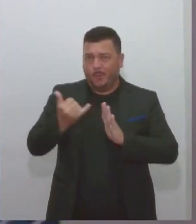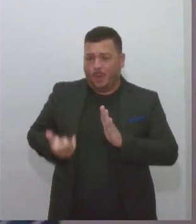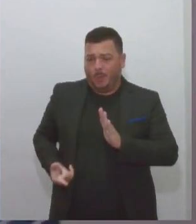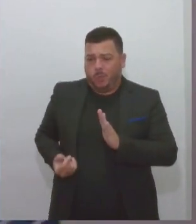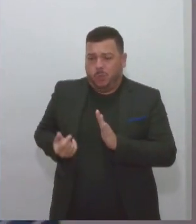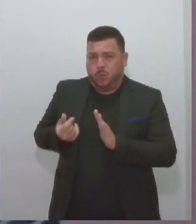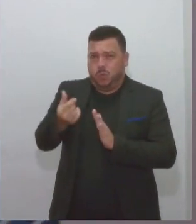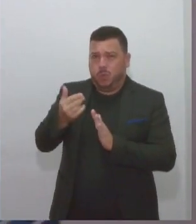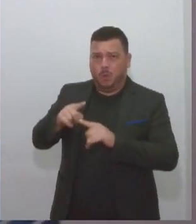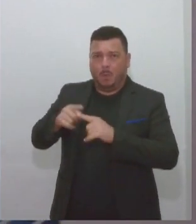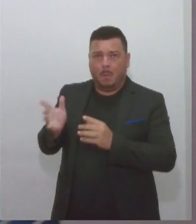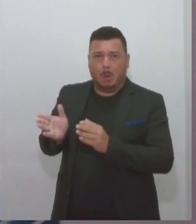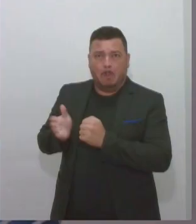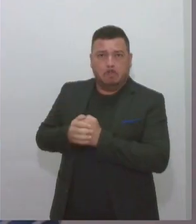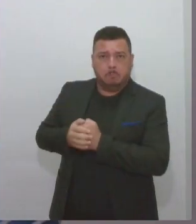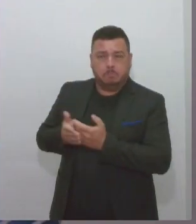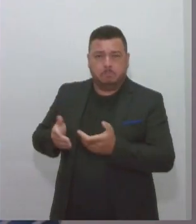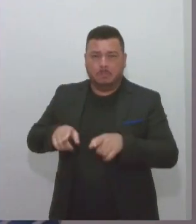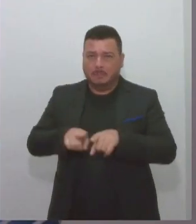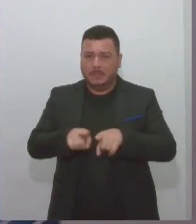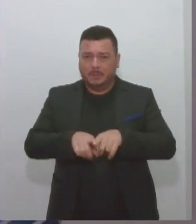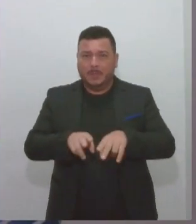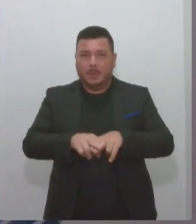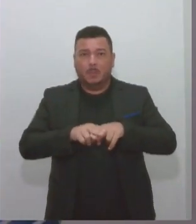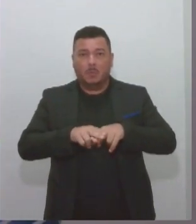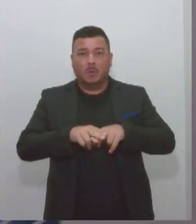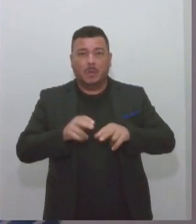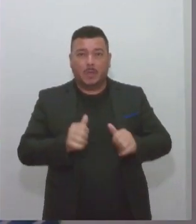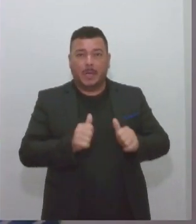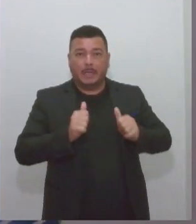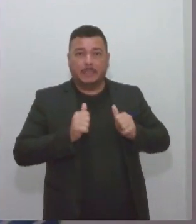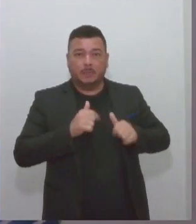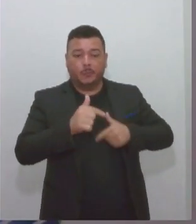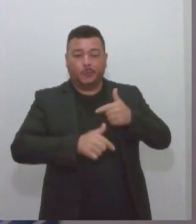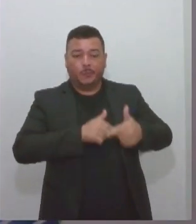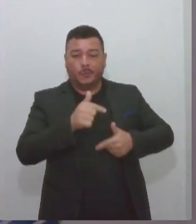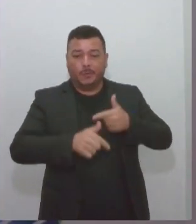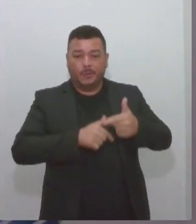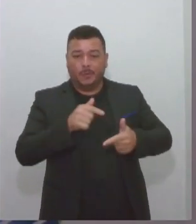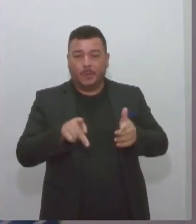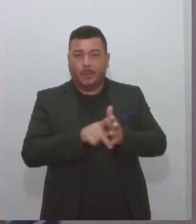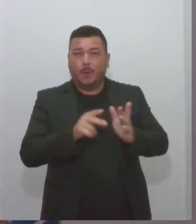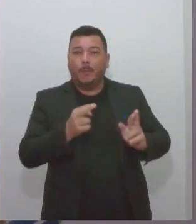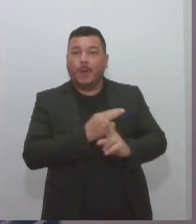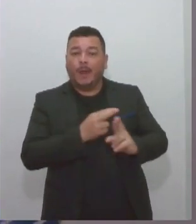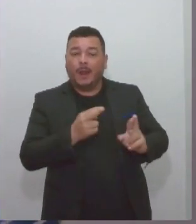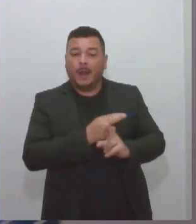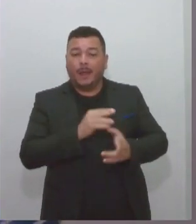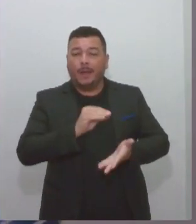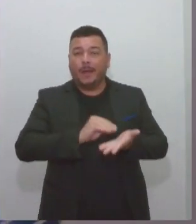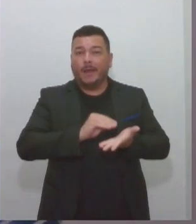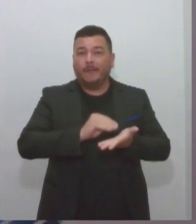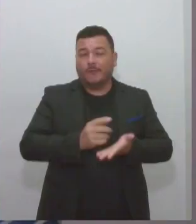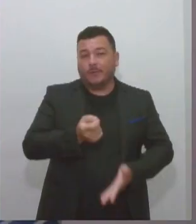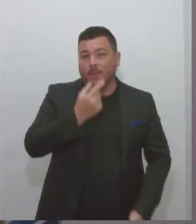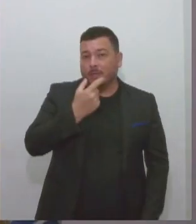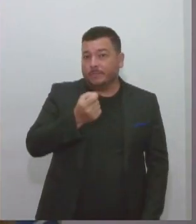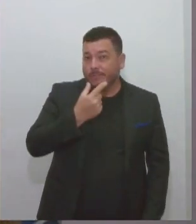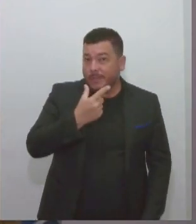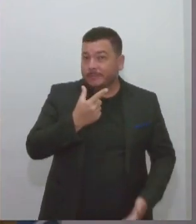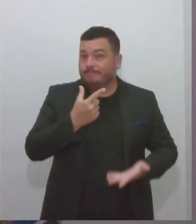ainda acaba negligenciando o trabalho em relação à falta de medicamentos, como